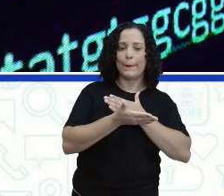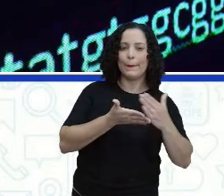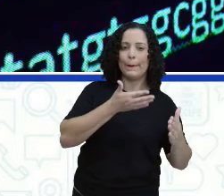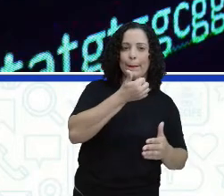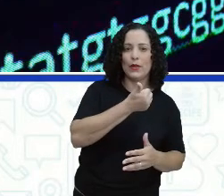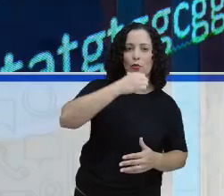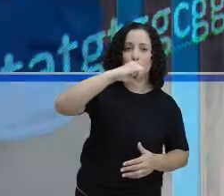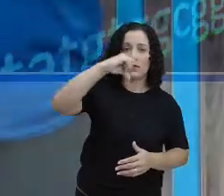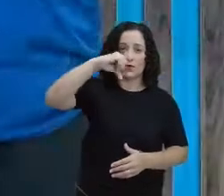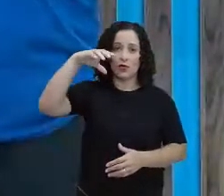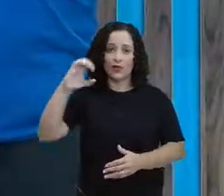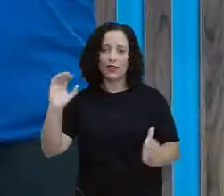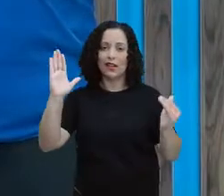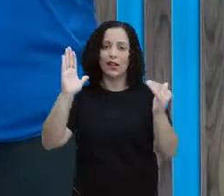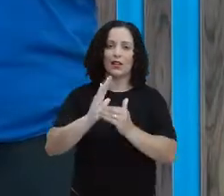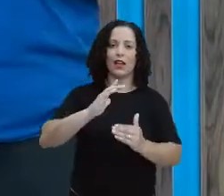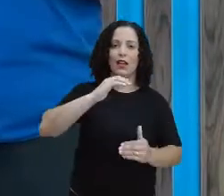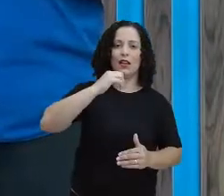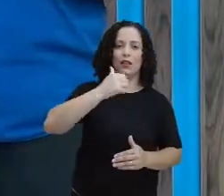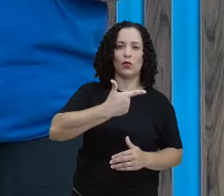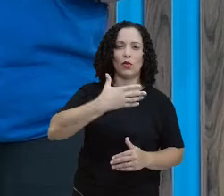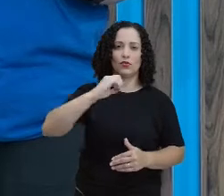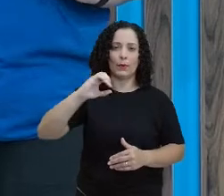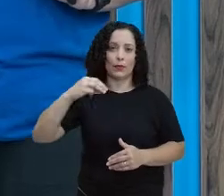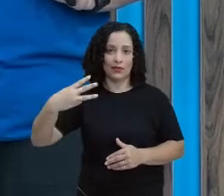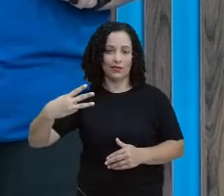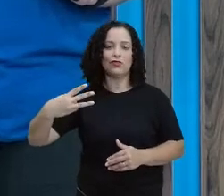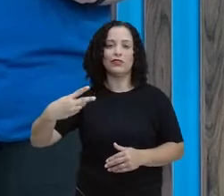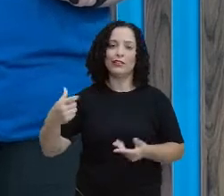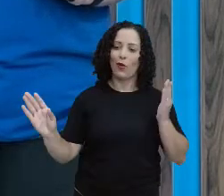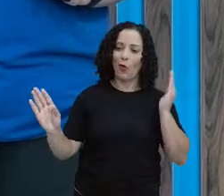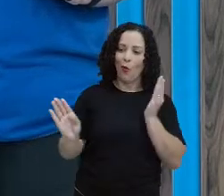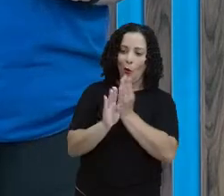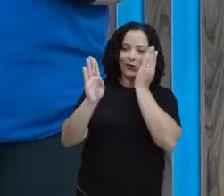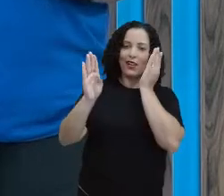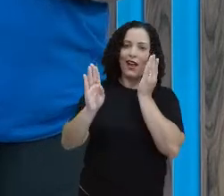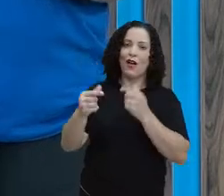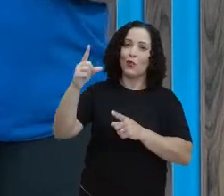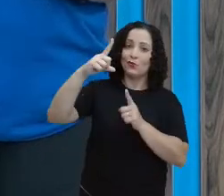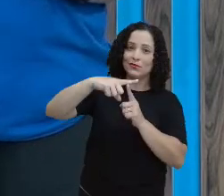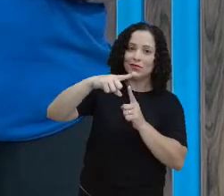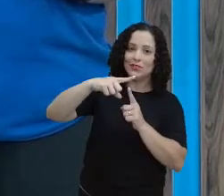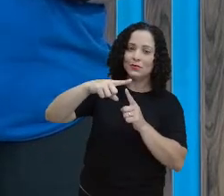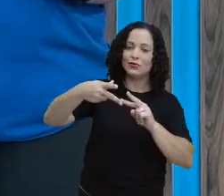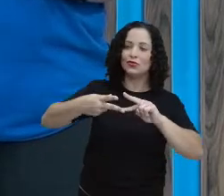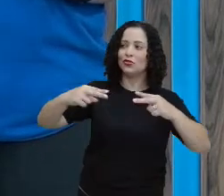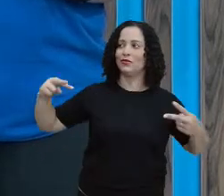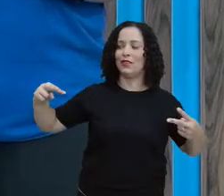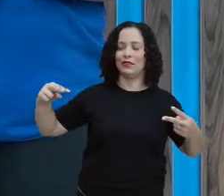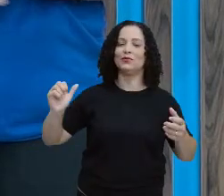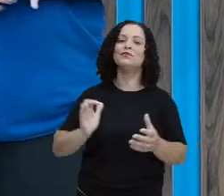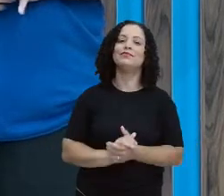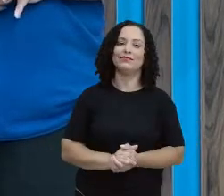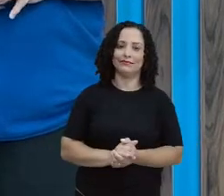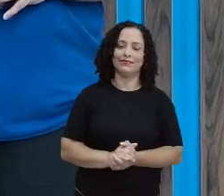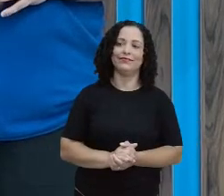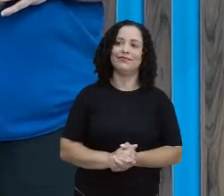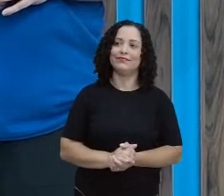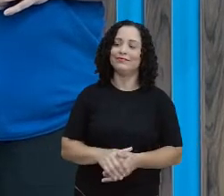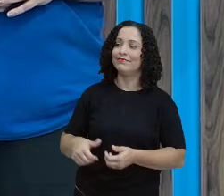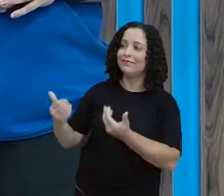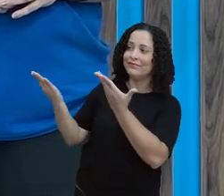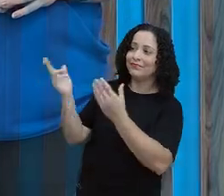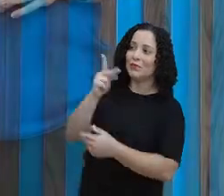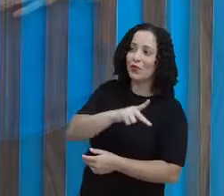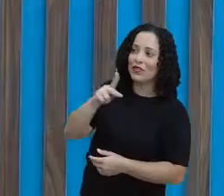2003. E aí a gente decifrou aí esse código genético tão importante pra gente. Quer falar